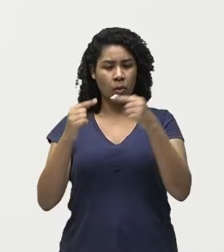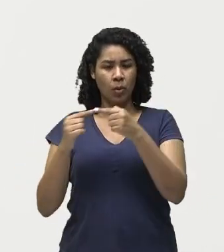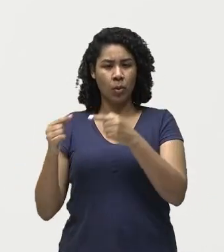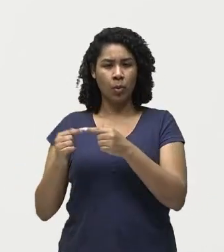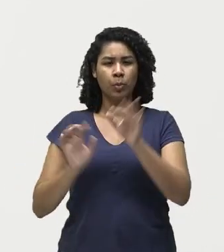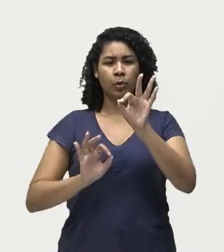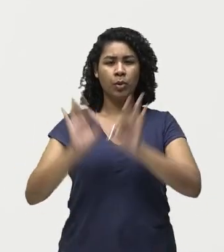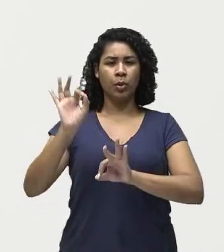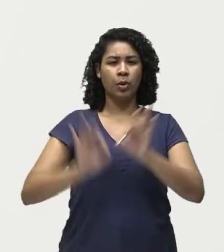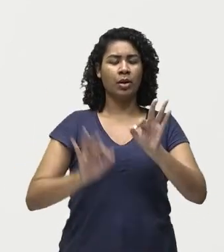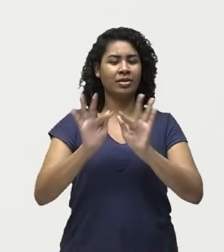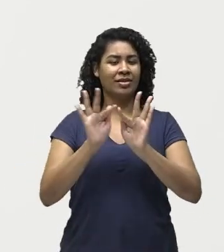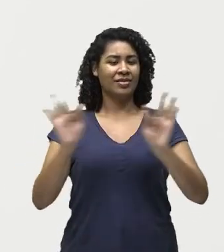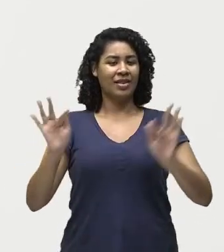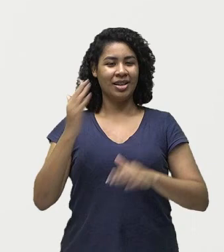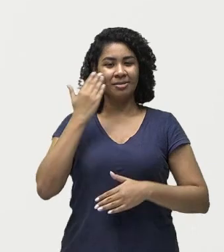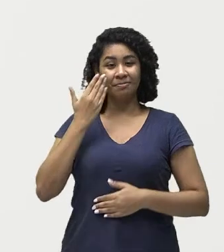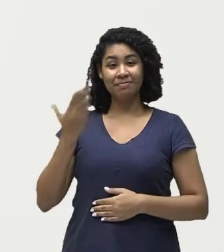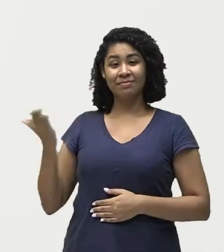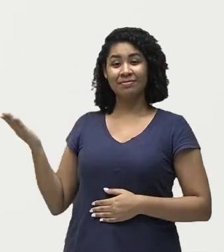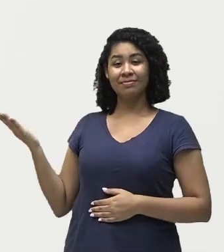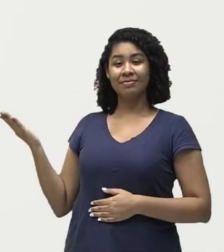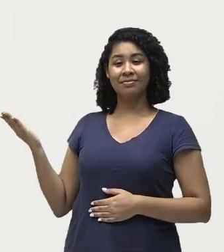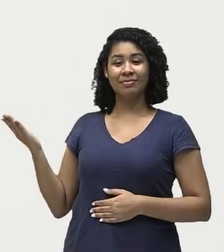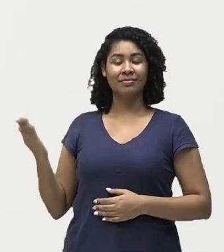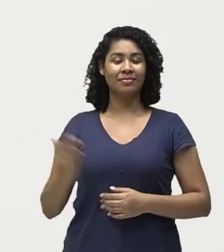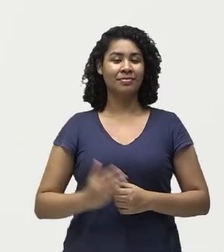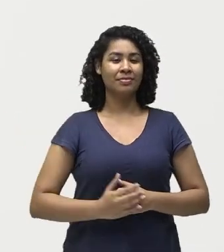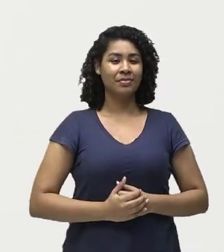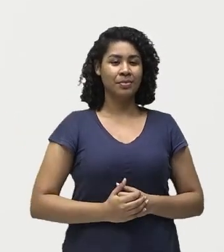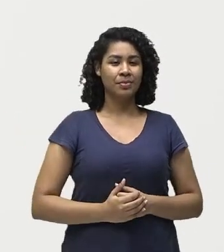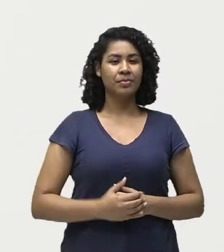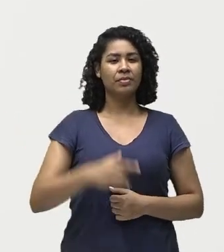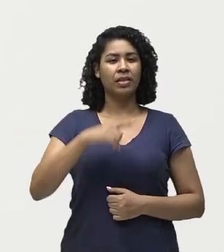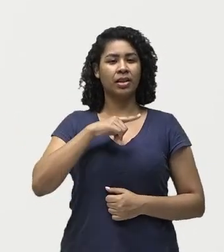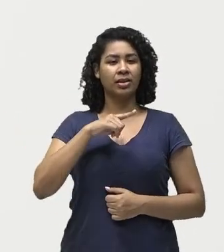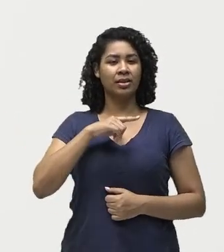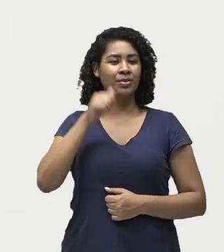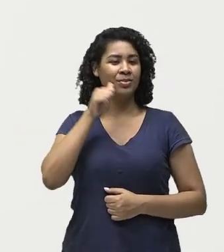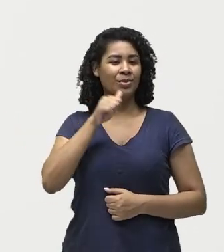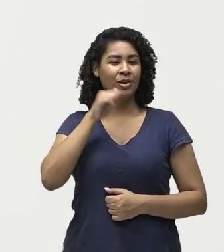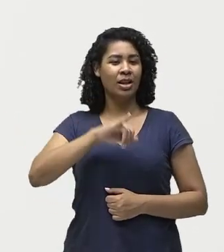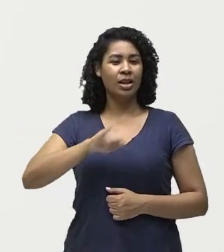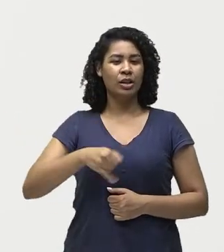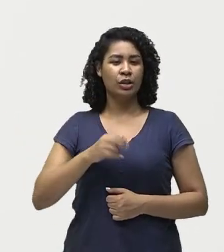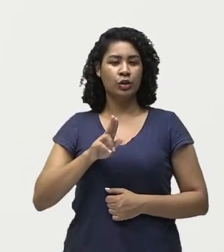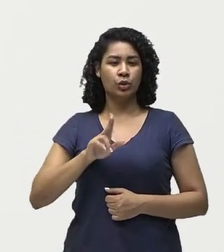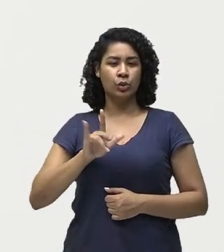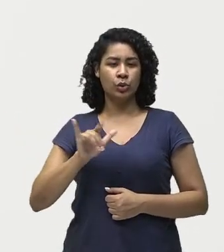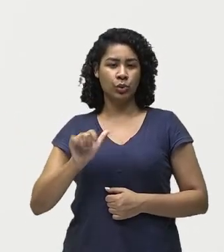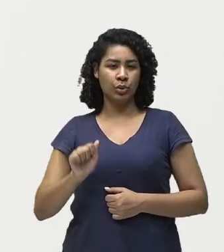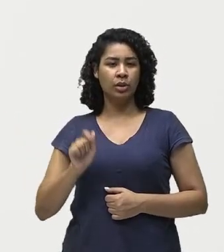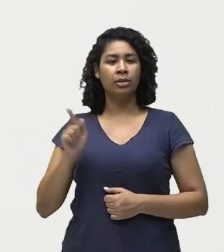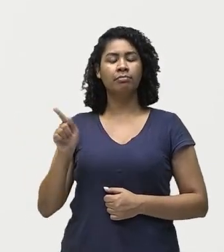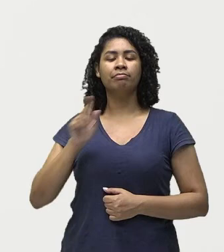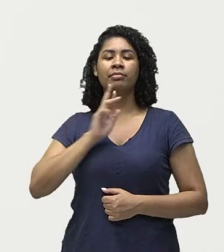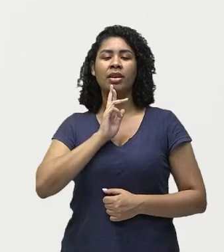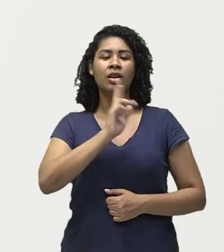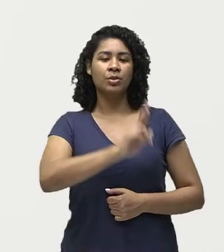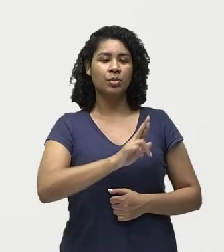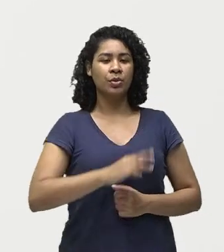do plural, aqui, tá bom? Então, aqui nós temos a Júlia responde, Yes, they